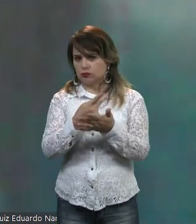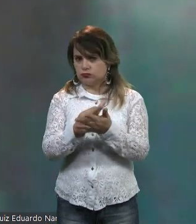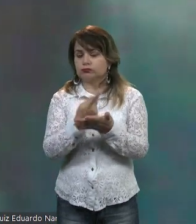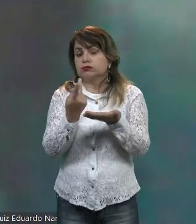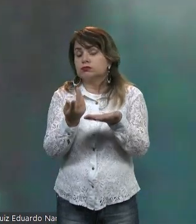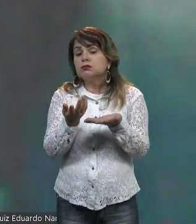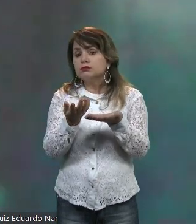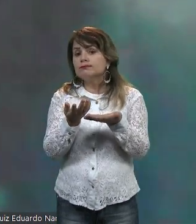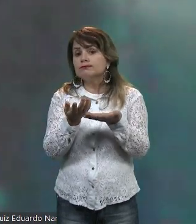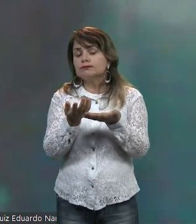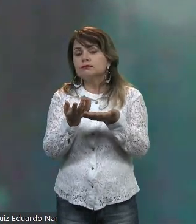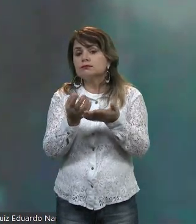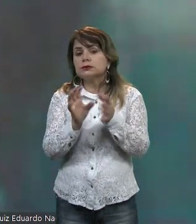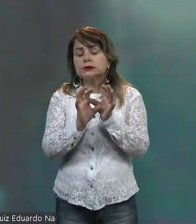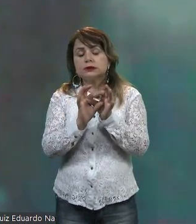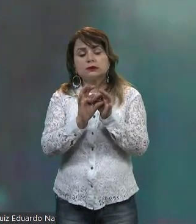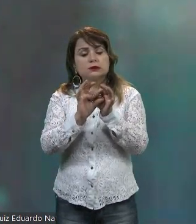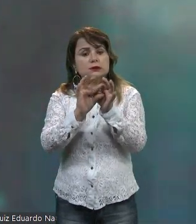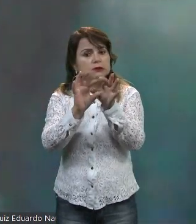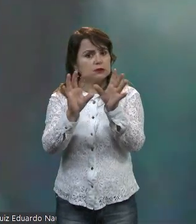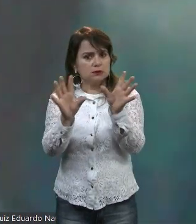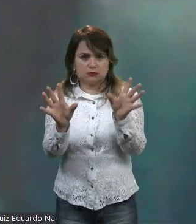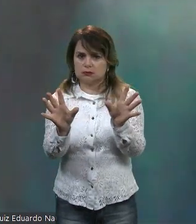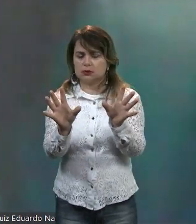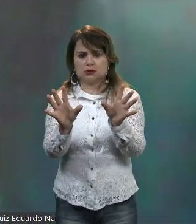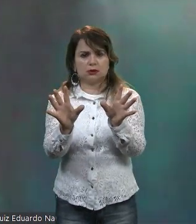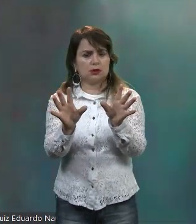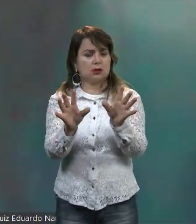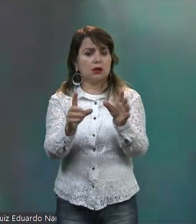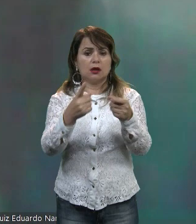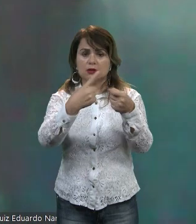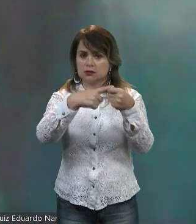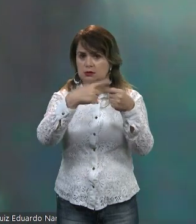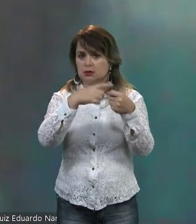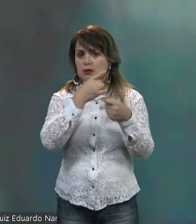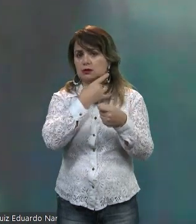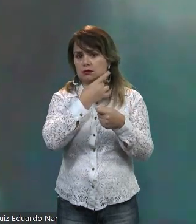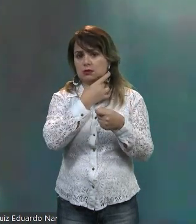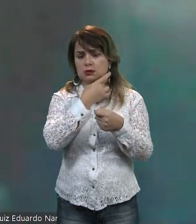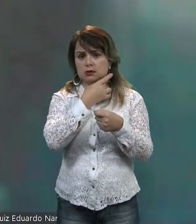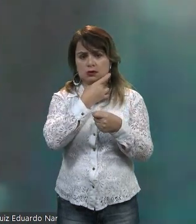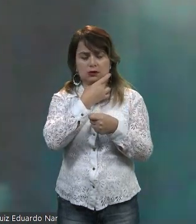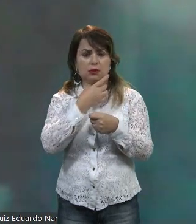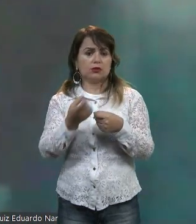ao deixar no seu decreto a cidade de Marília